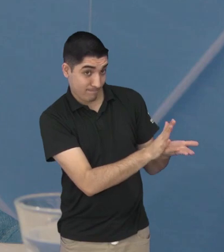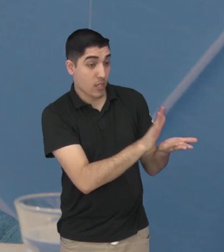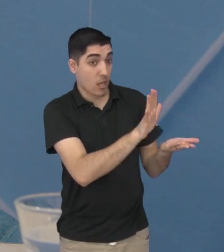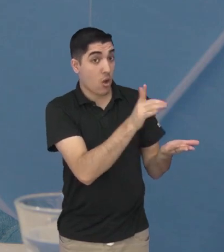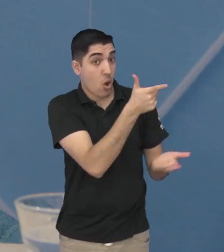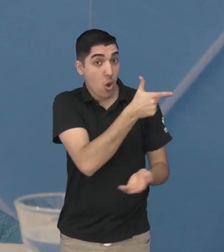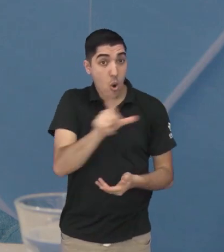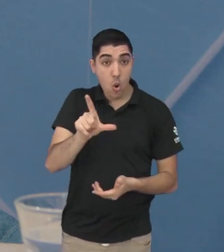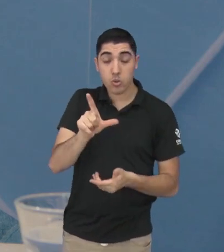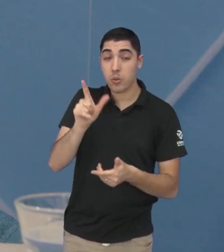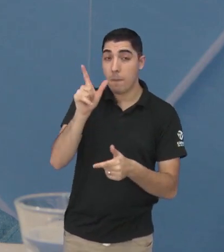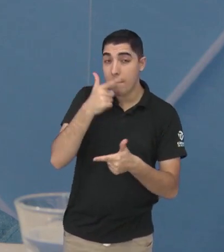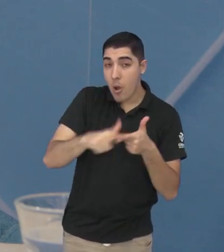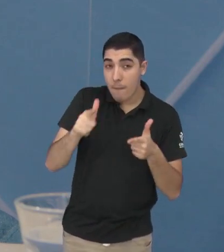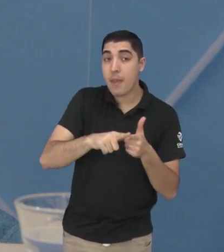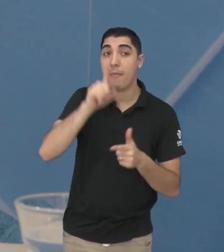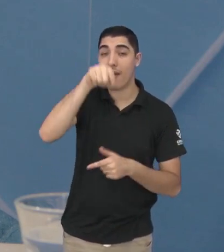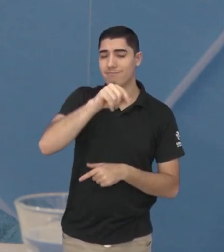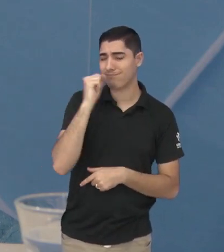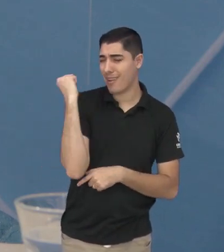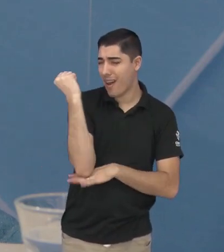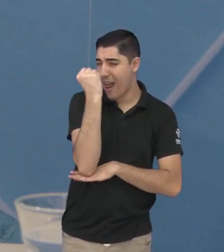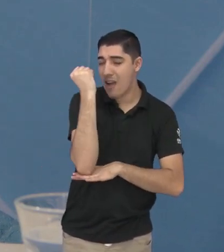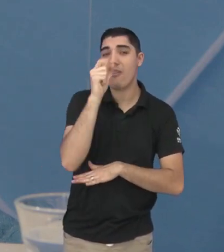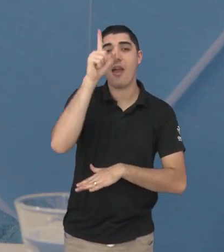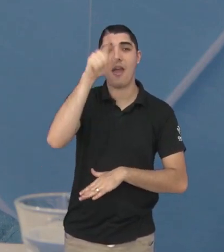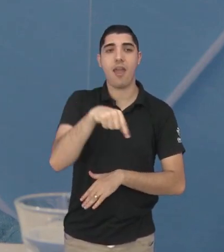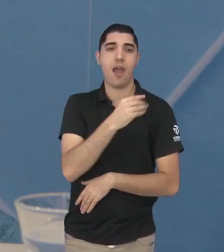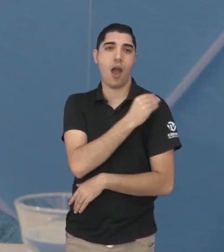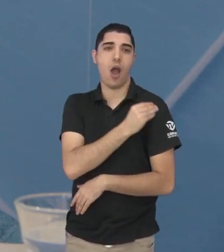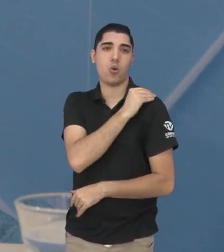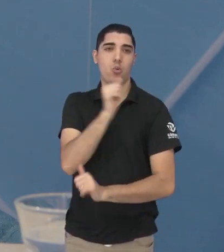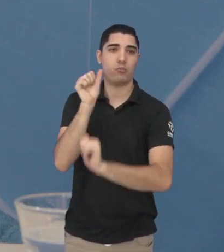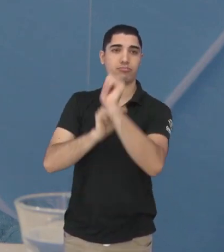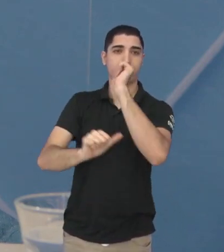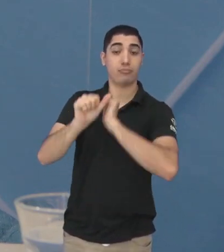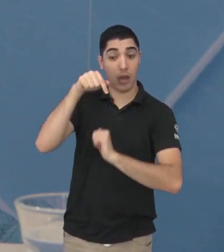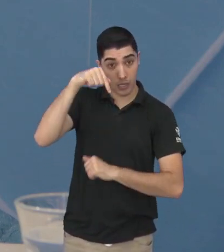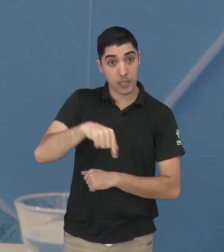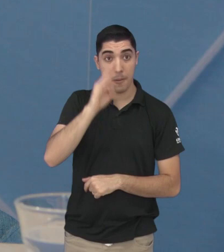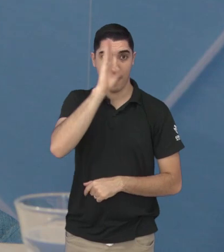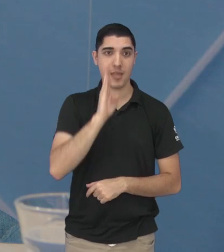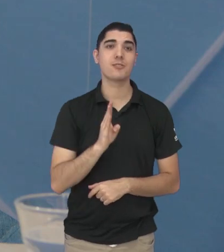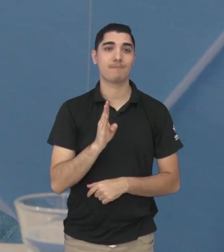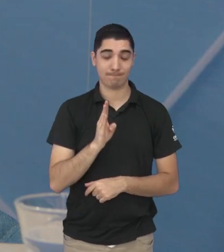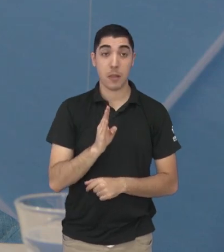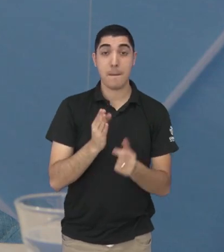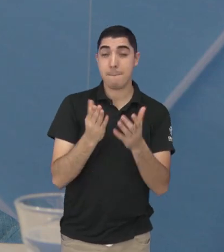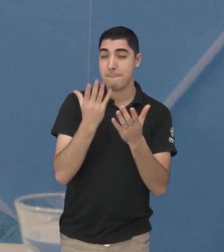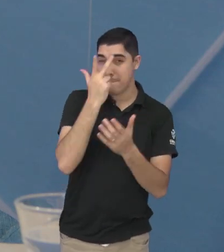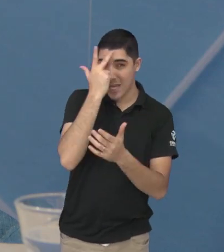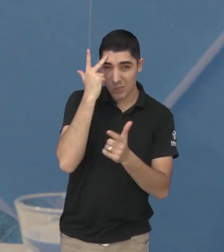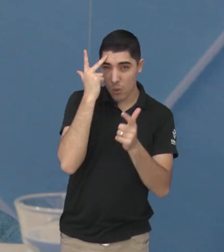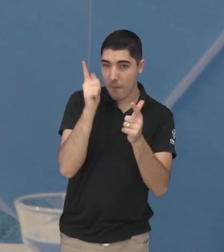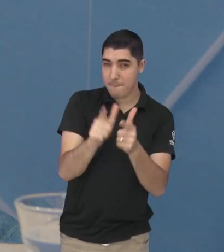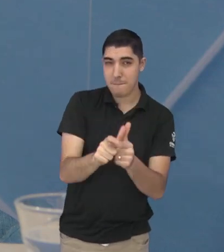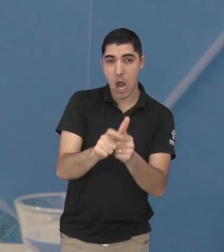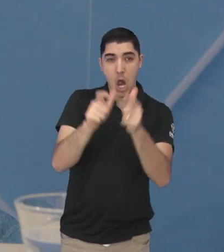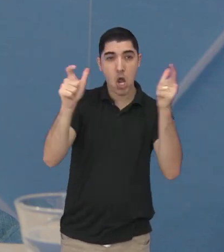claro que é o uso do álcool dentro da população brasileira. Então, muitas pessoas têm já o